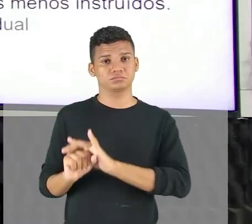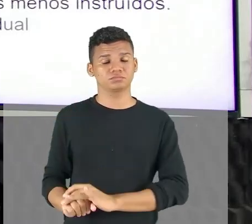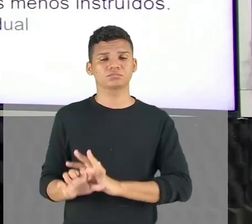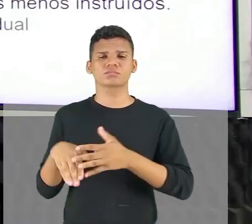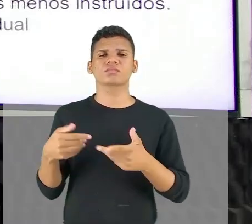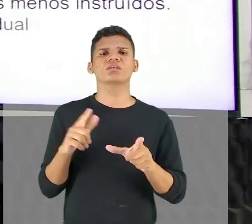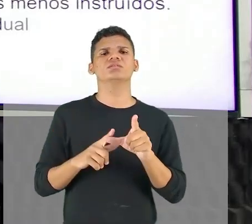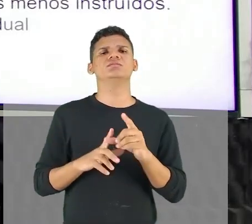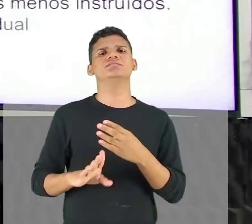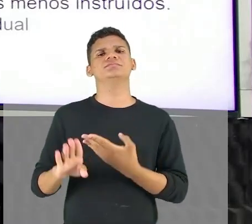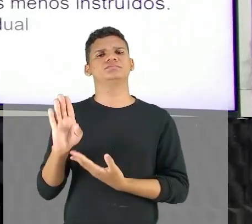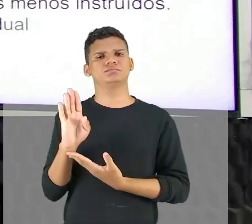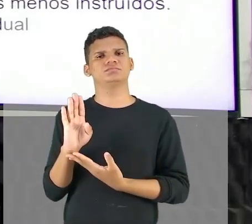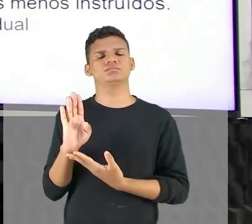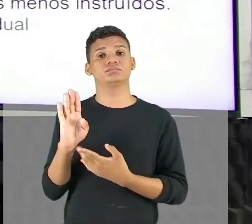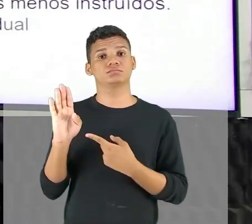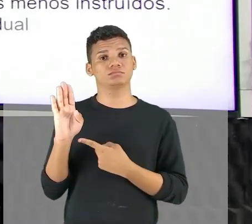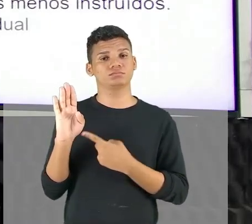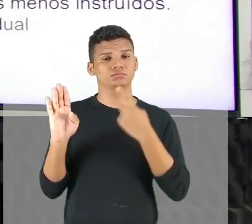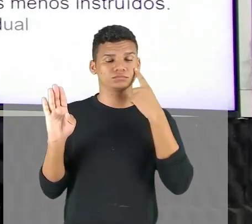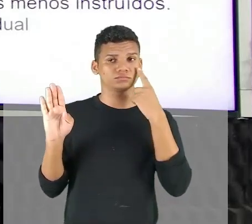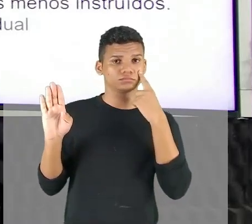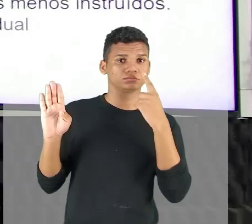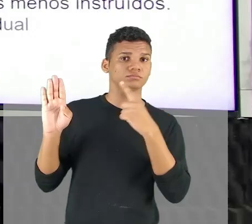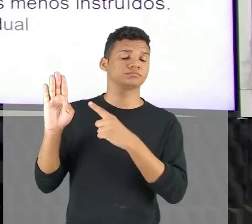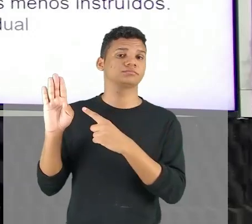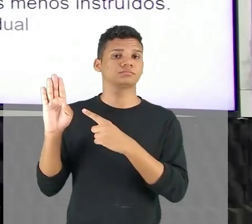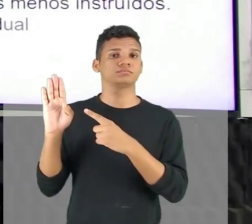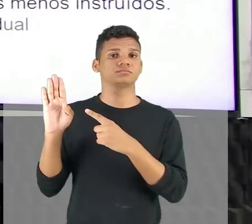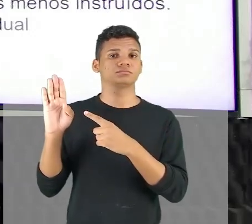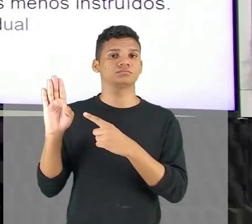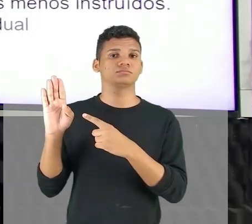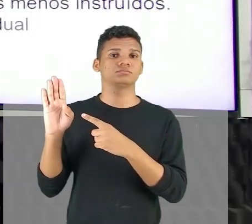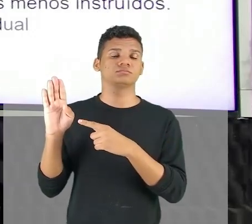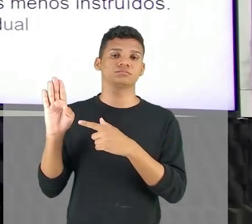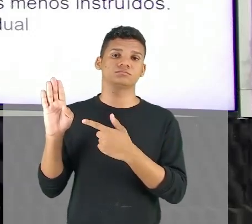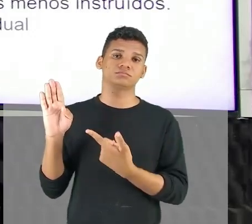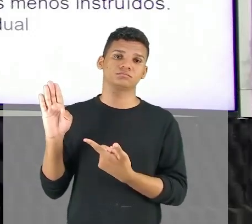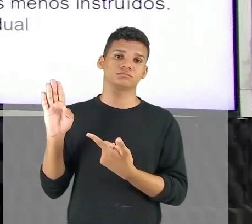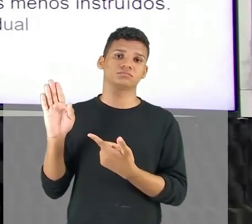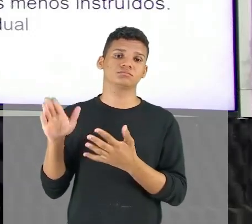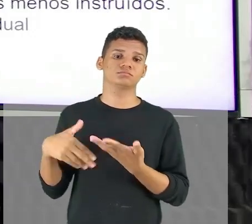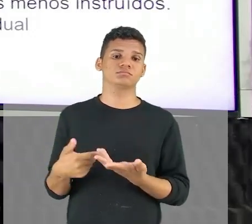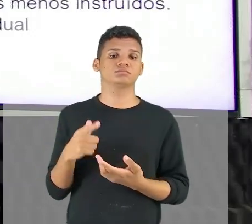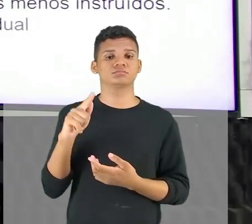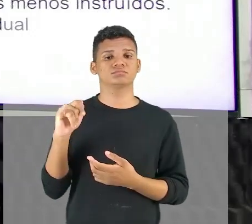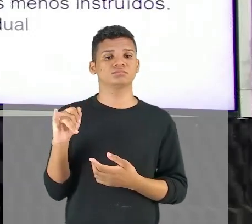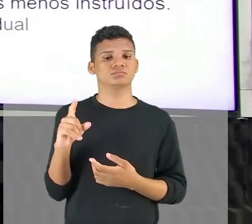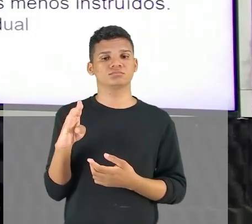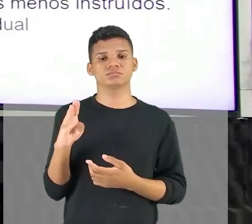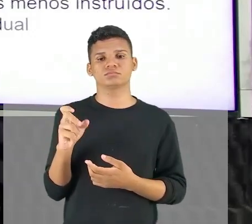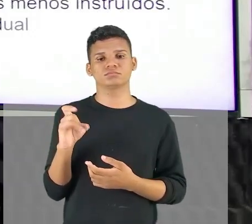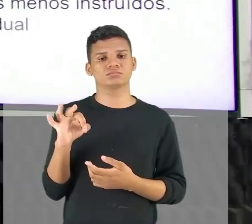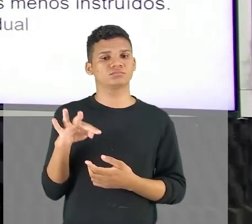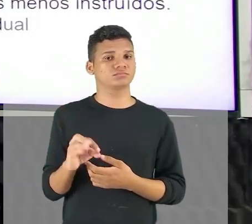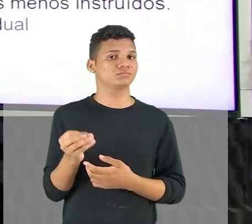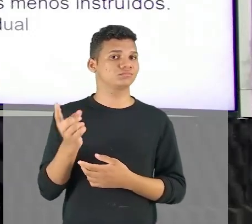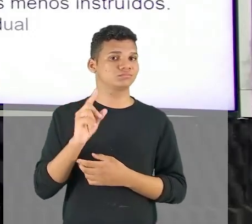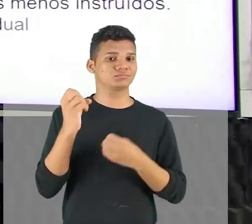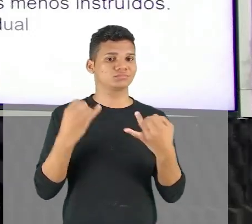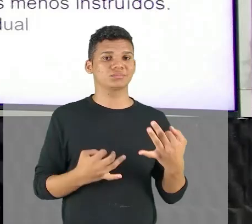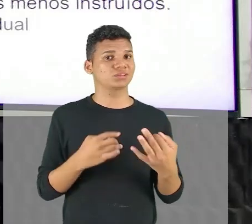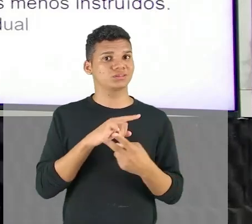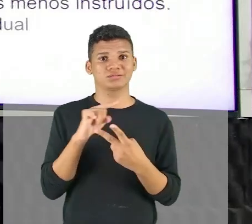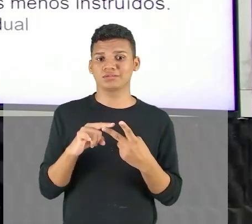Letra B, o total direito político de acordo com as etnias. O Gilberto Coutrin não está tratando disso, tampouco o